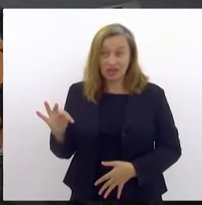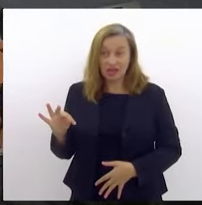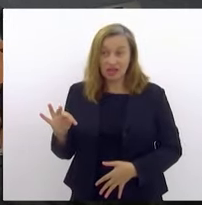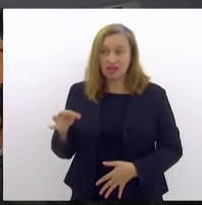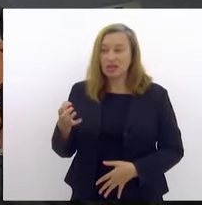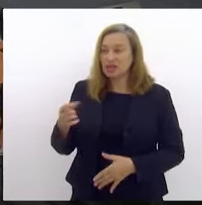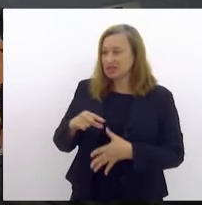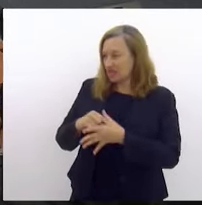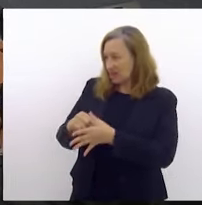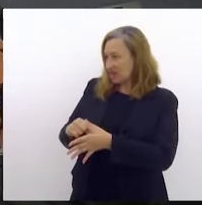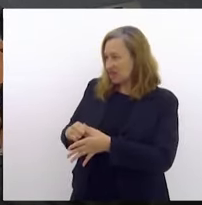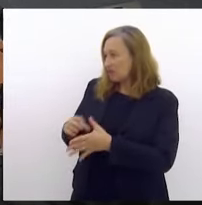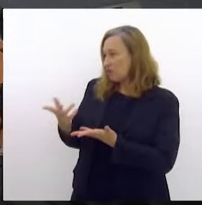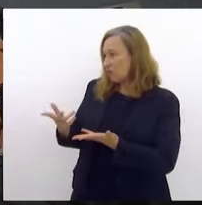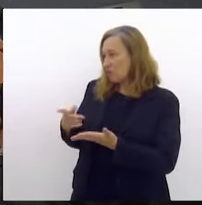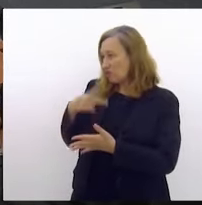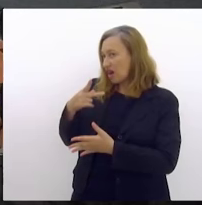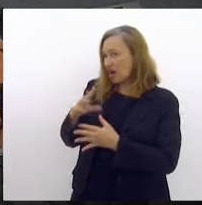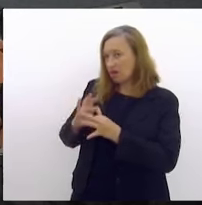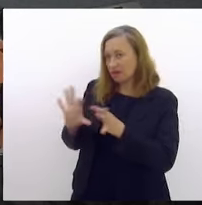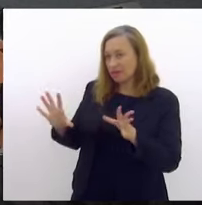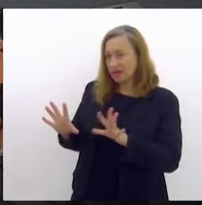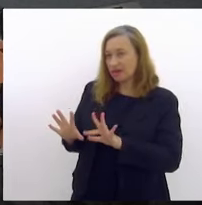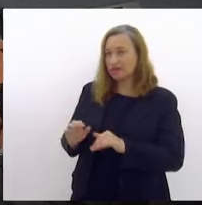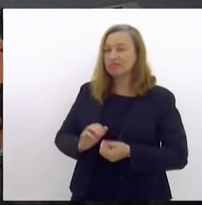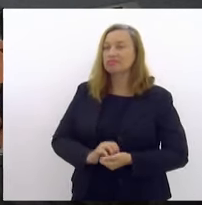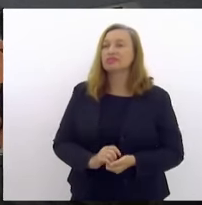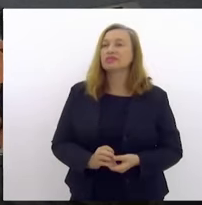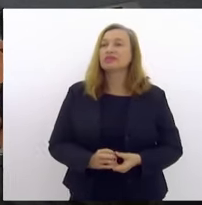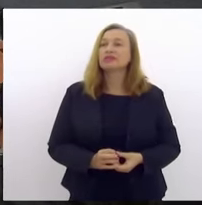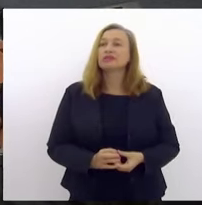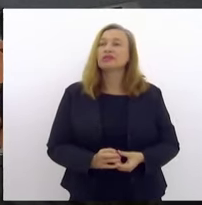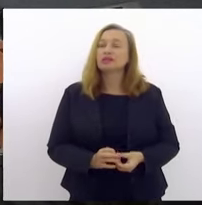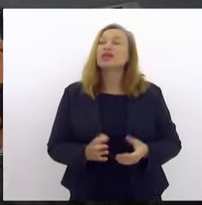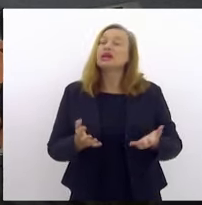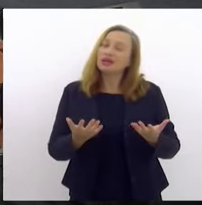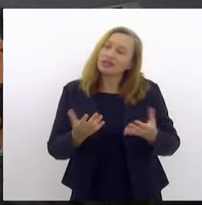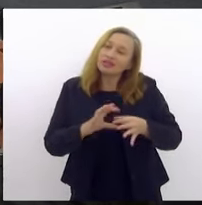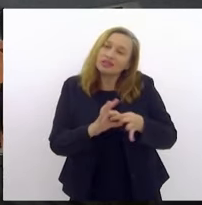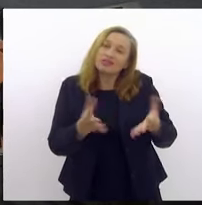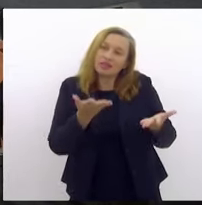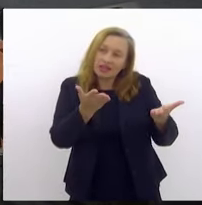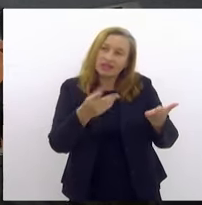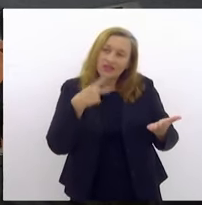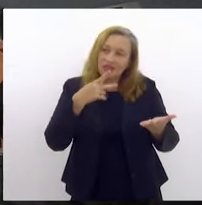líder, se a líder for falar, eu abro mão. Então, a líder vai falar.